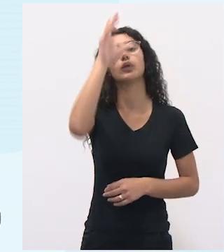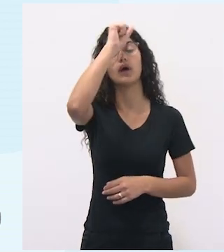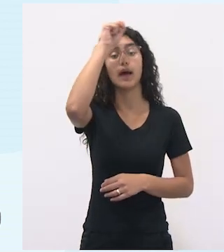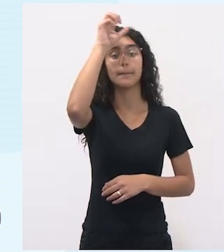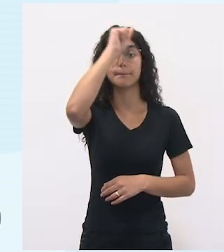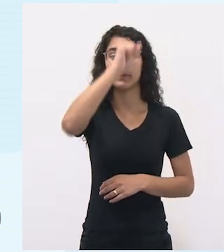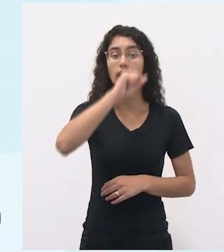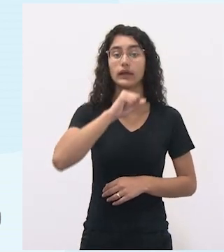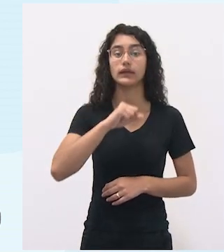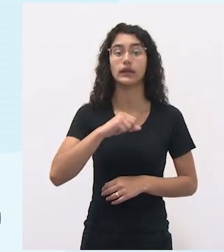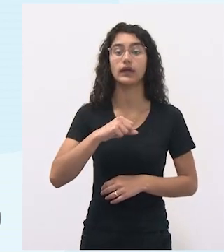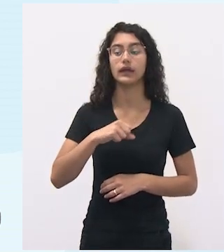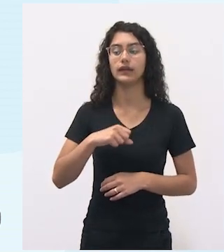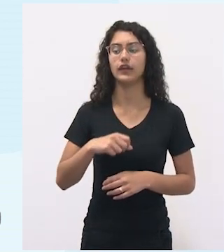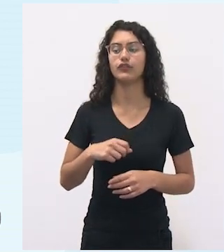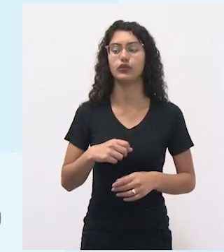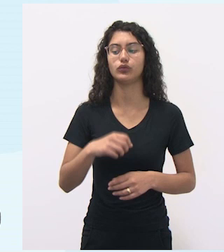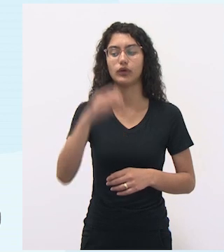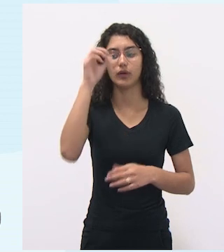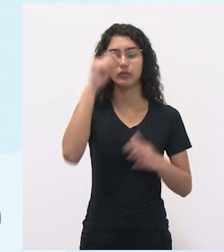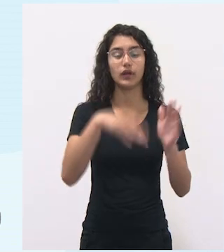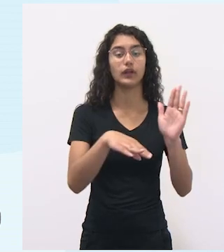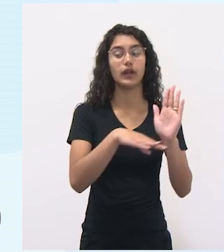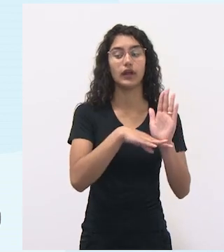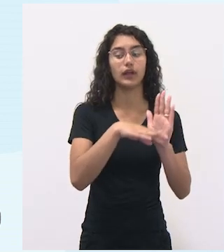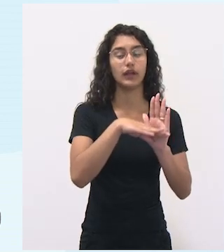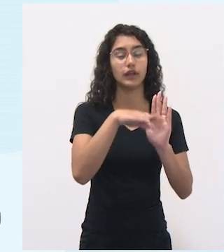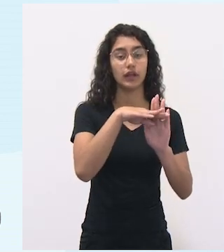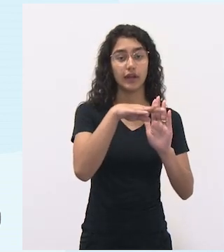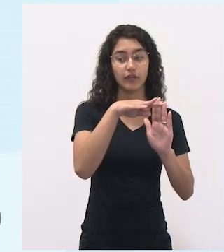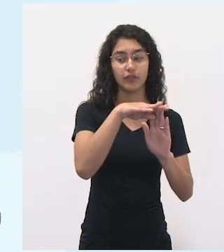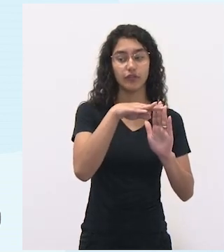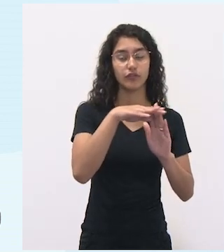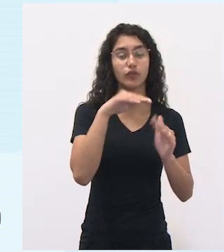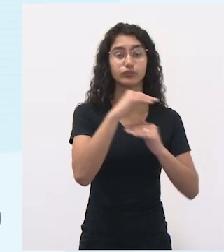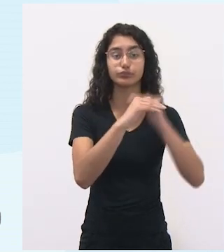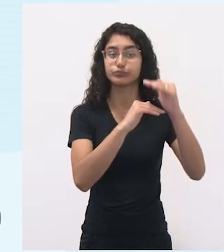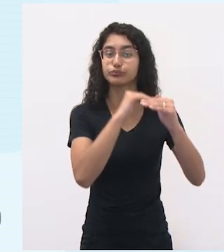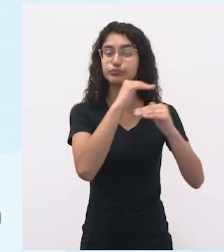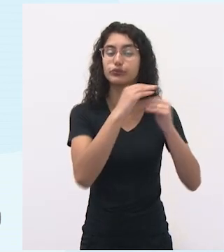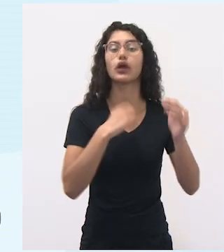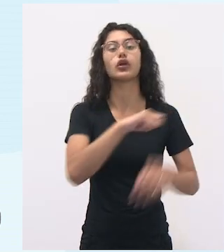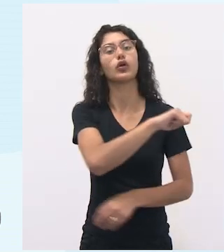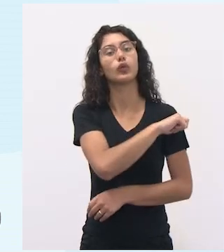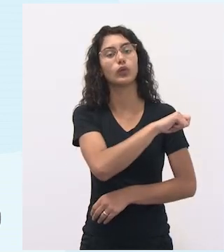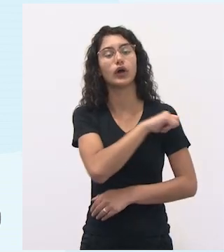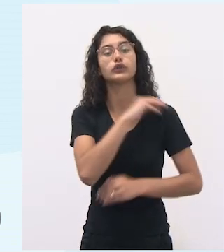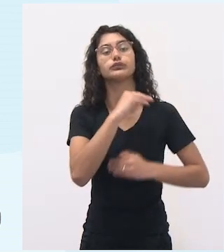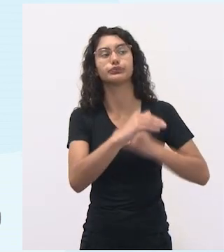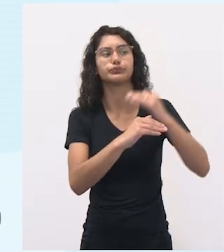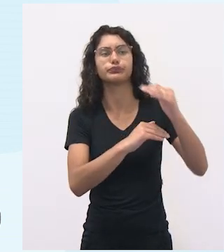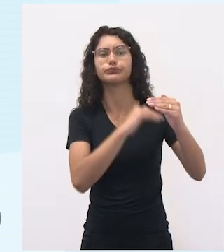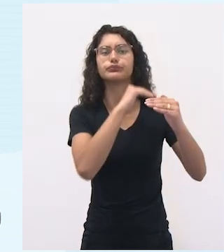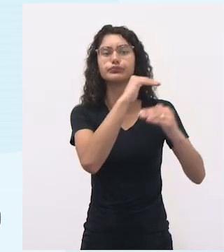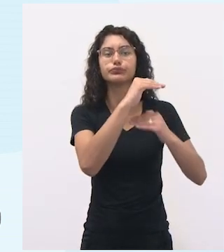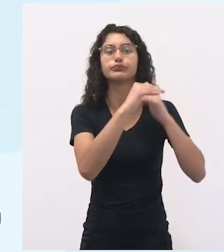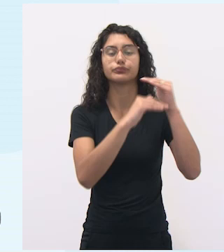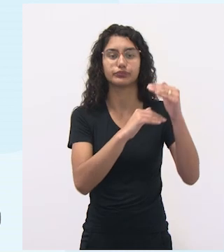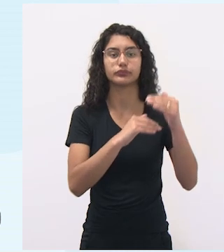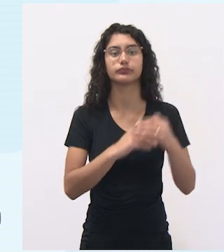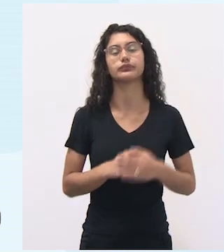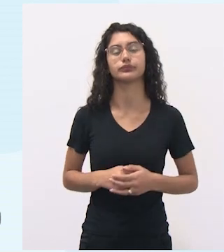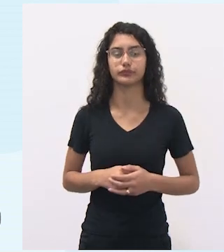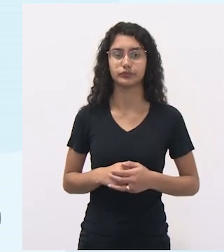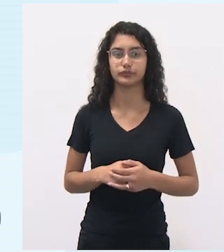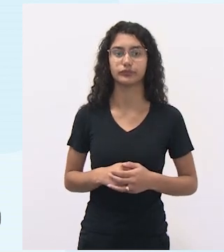níveis de proficiência diferentes. Garantir uma equidade para que esse nosso aluno ele possa ir progredindo ao longo das suas